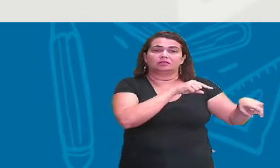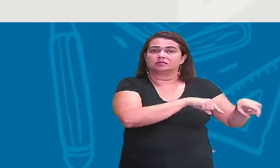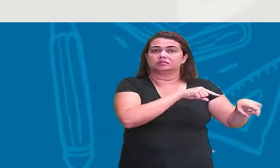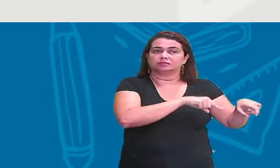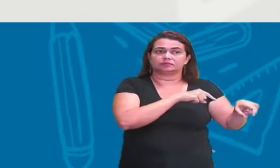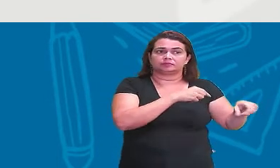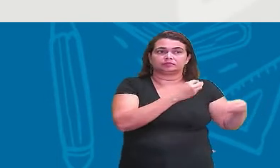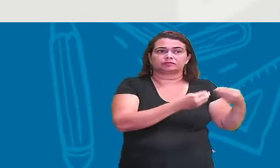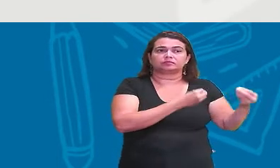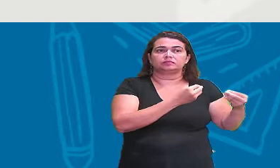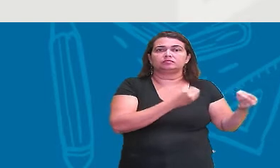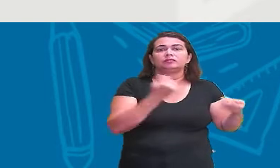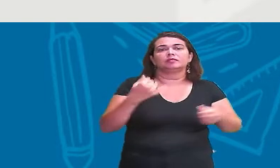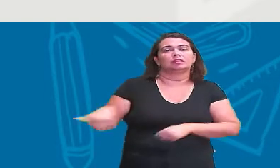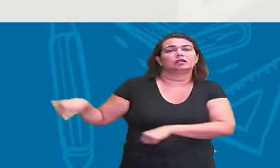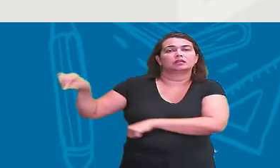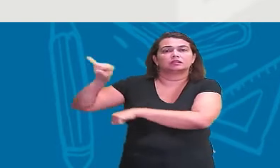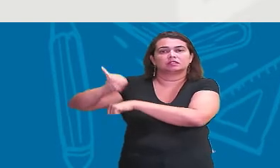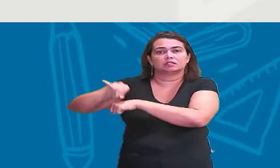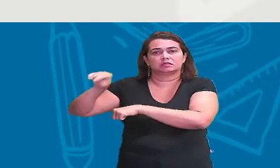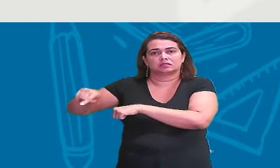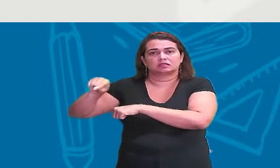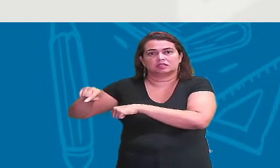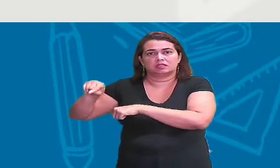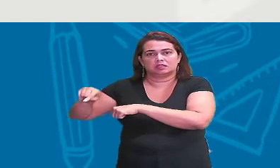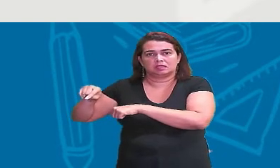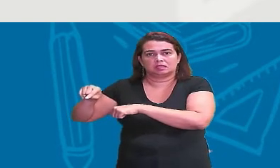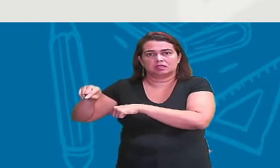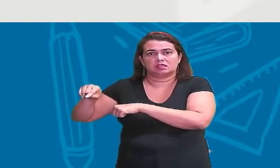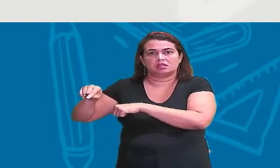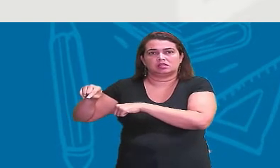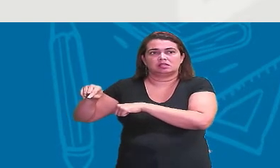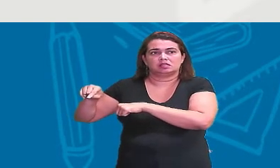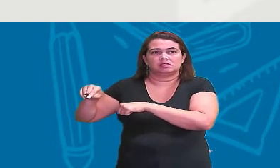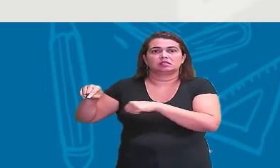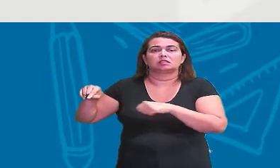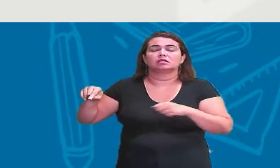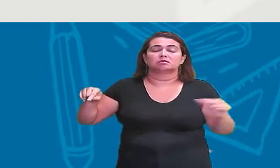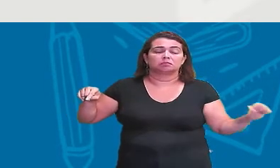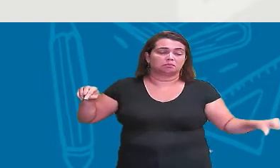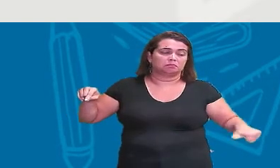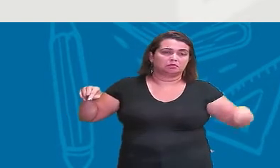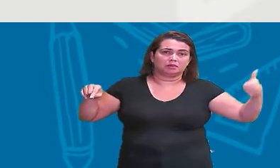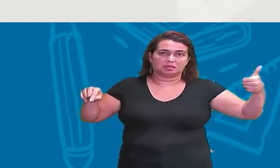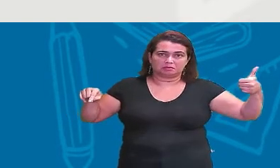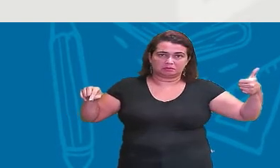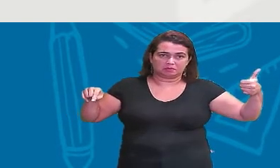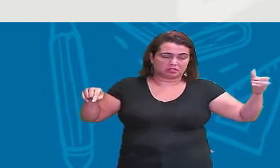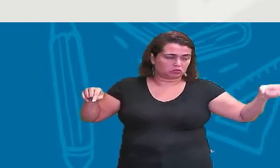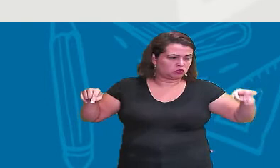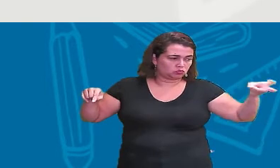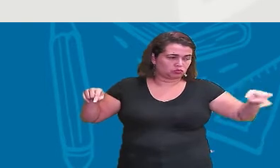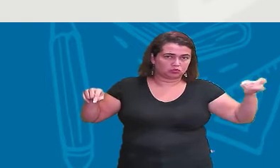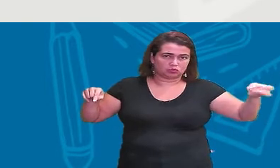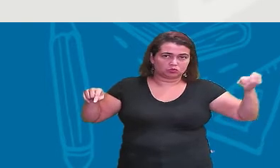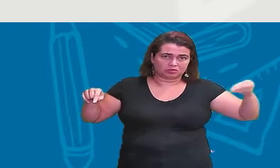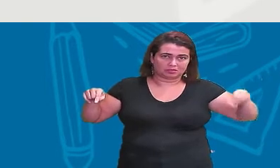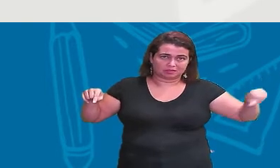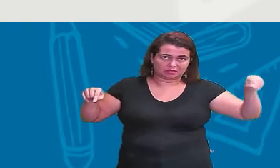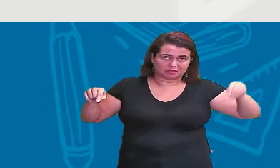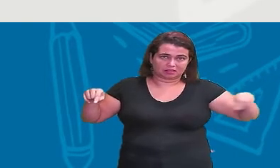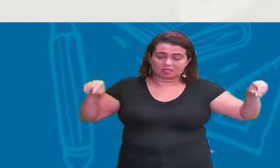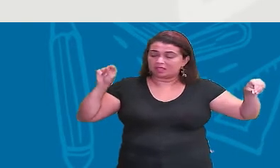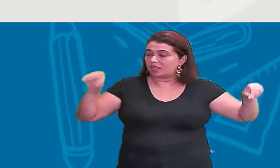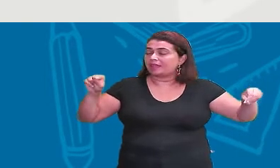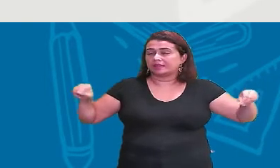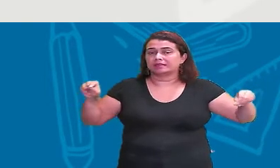um centro que se mobilizasse enquanto ele estava ali na matéria-prima, tirando a matéria-prima ali do solo,